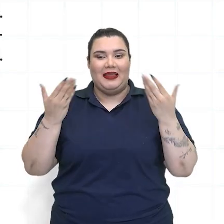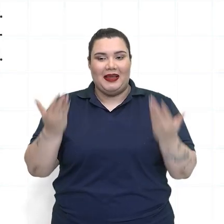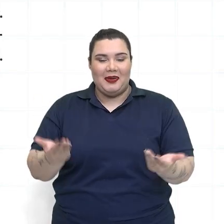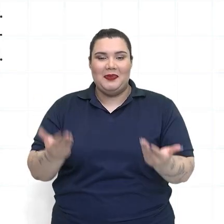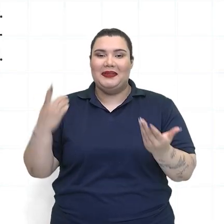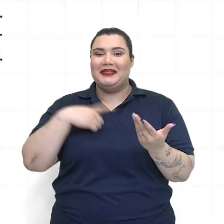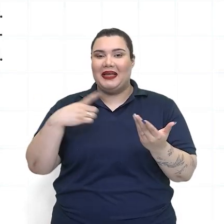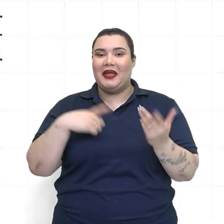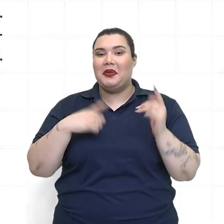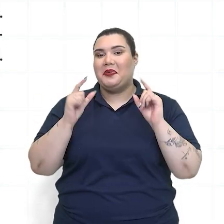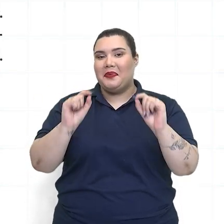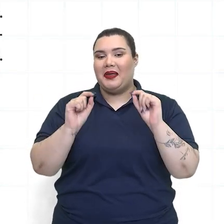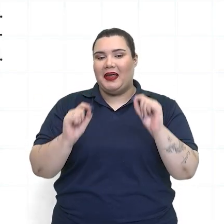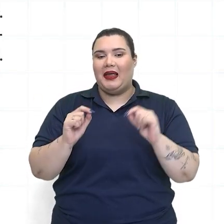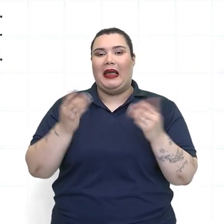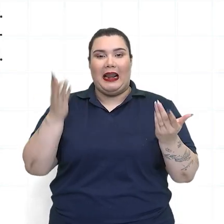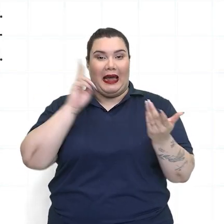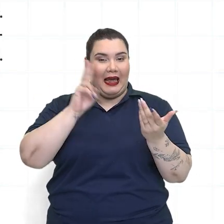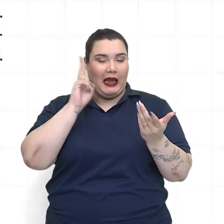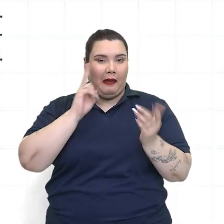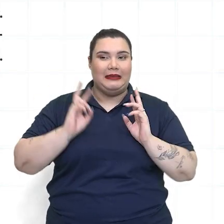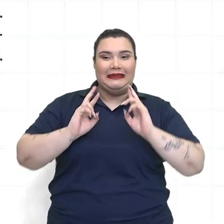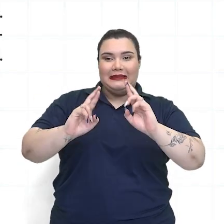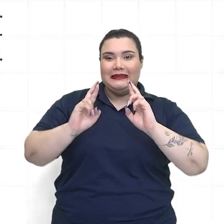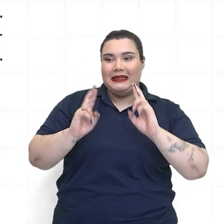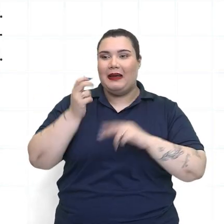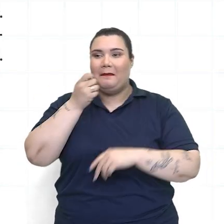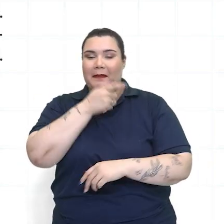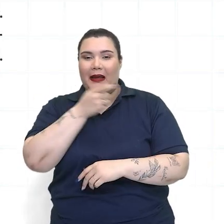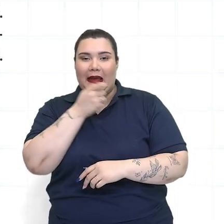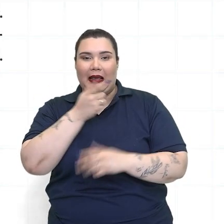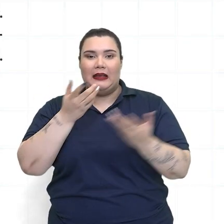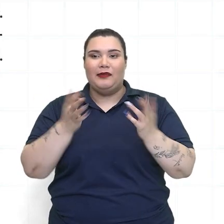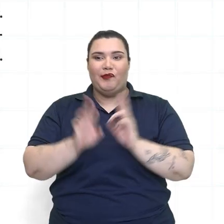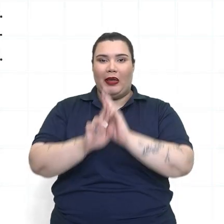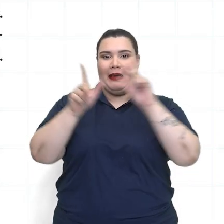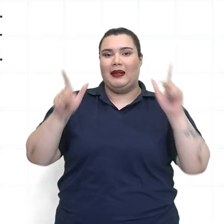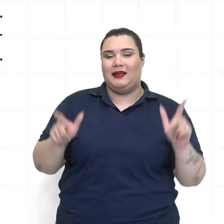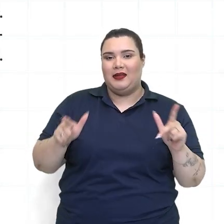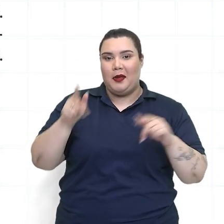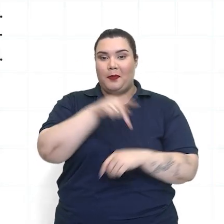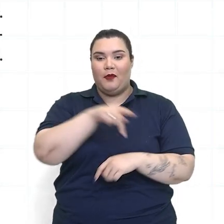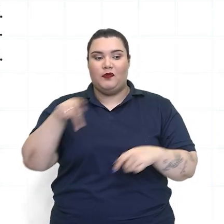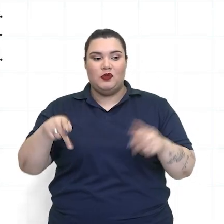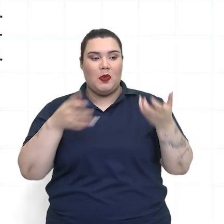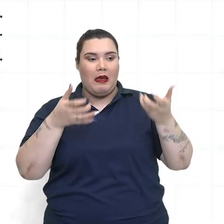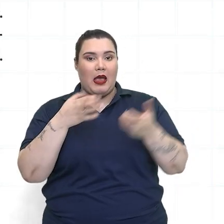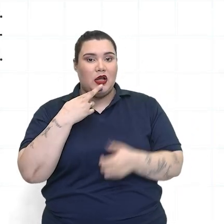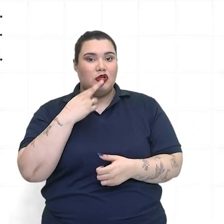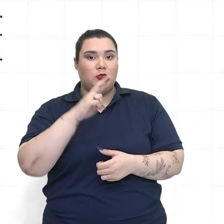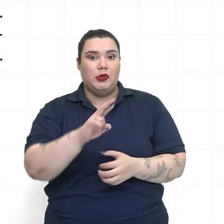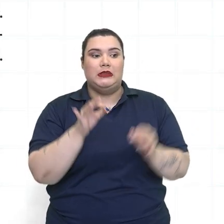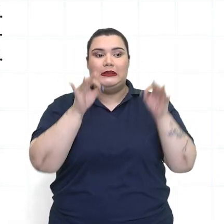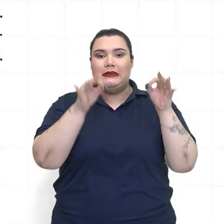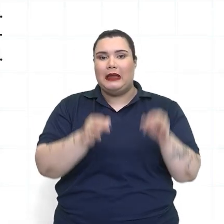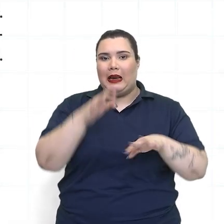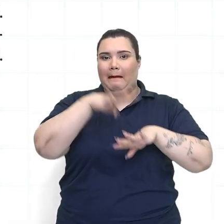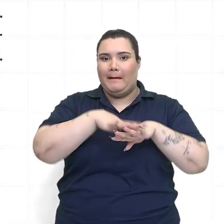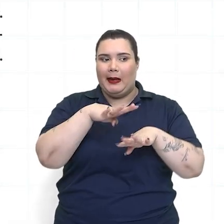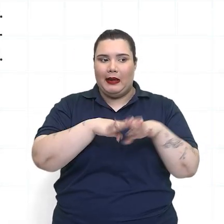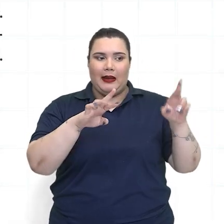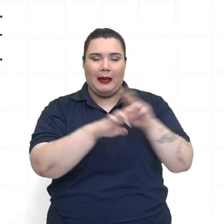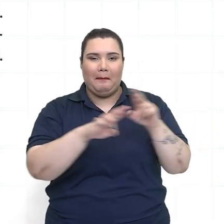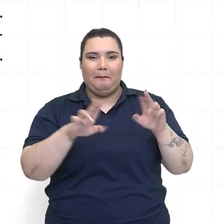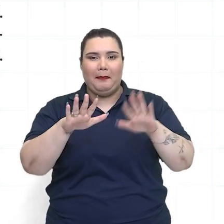aí? Uma quebra de expectativa, né? Porque a professora esperava a resposta numérica e o aluno